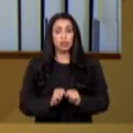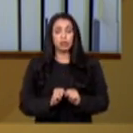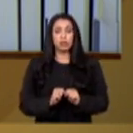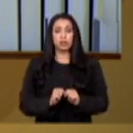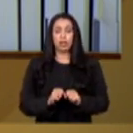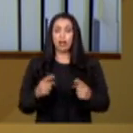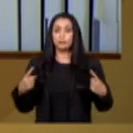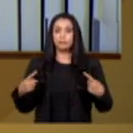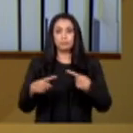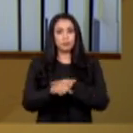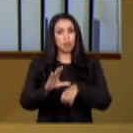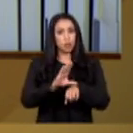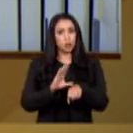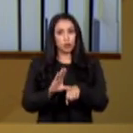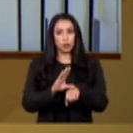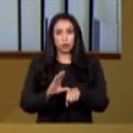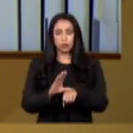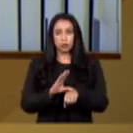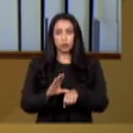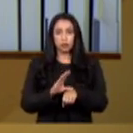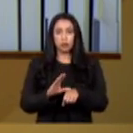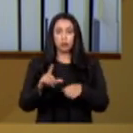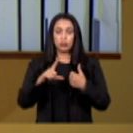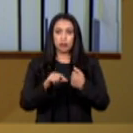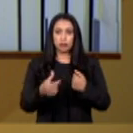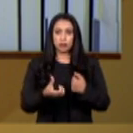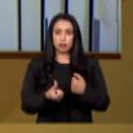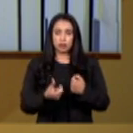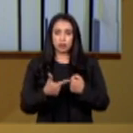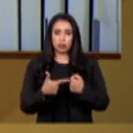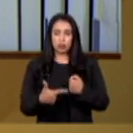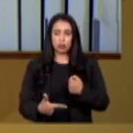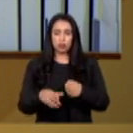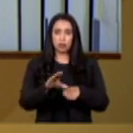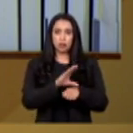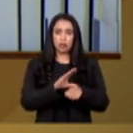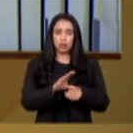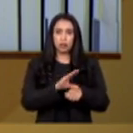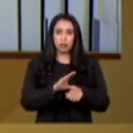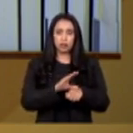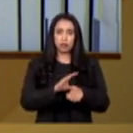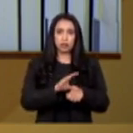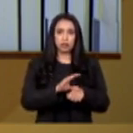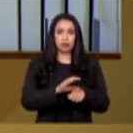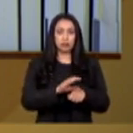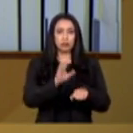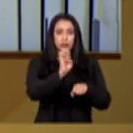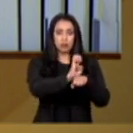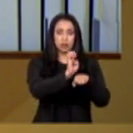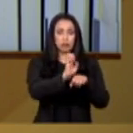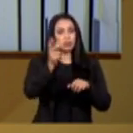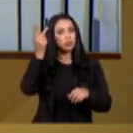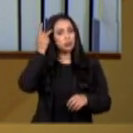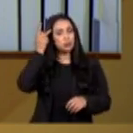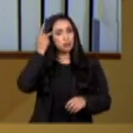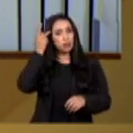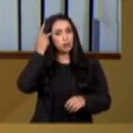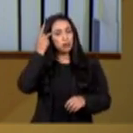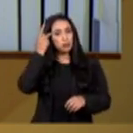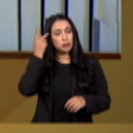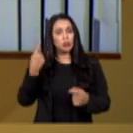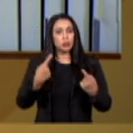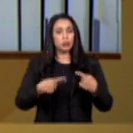inconstitucionalidade e do artigo 62 da constituição do estado de são paulo por